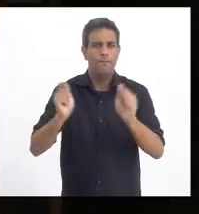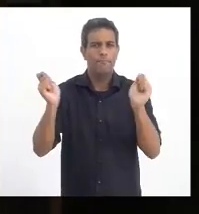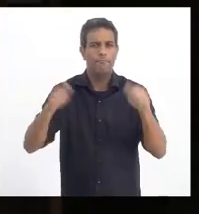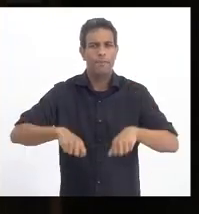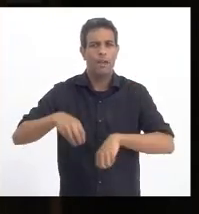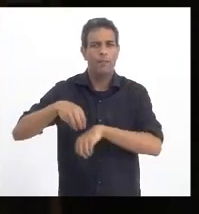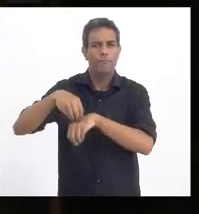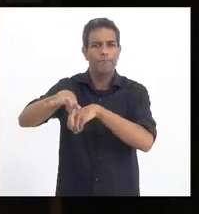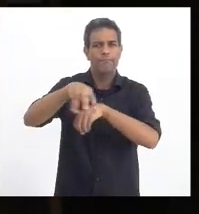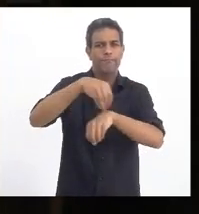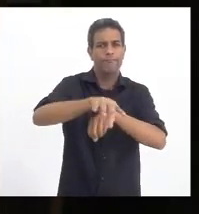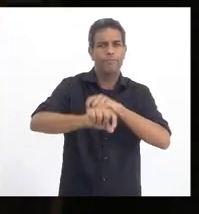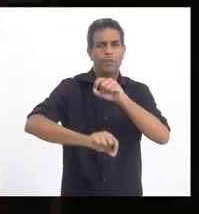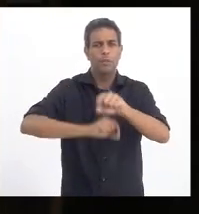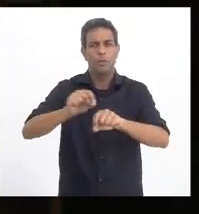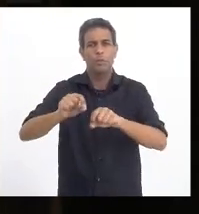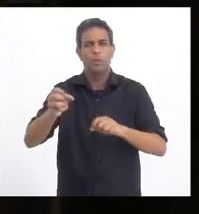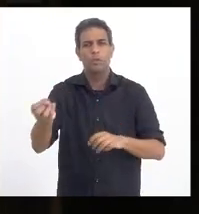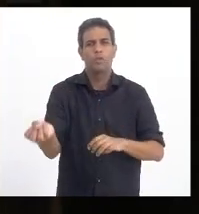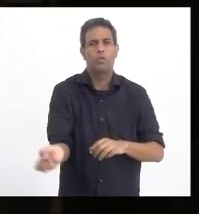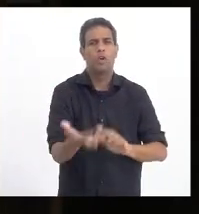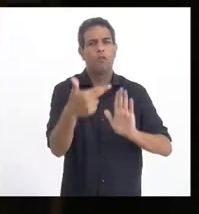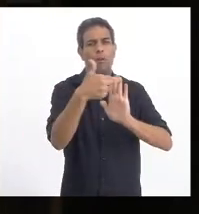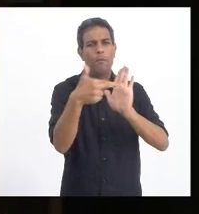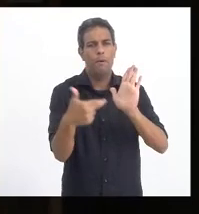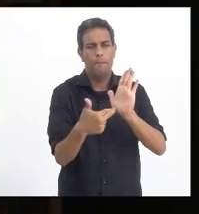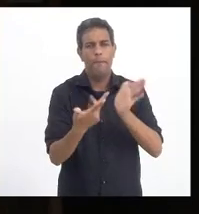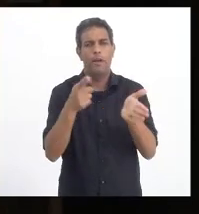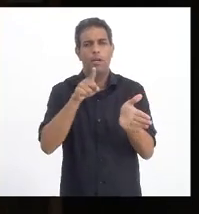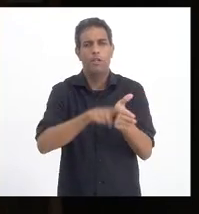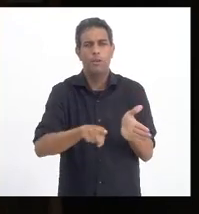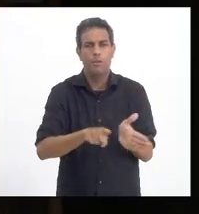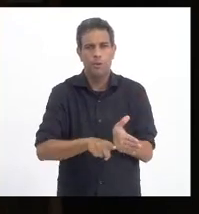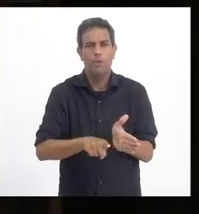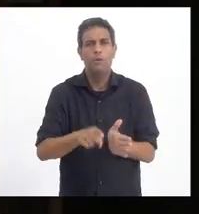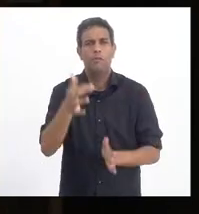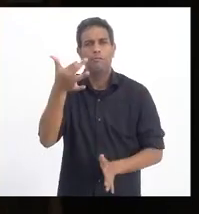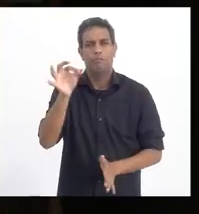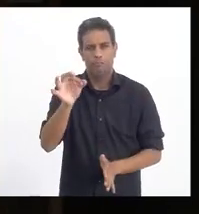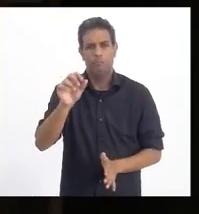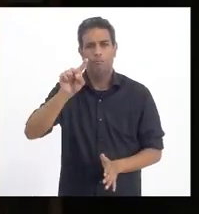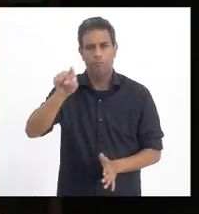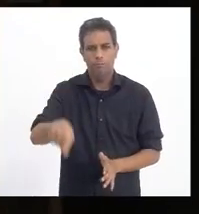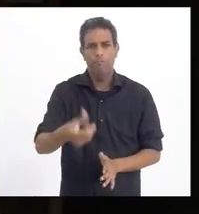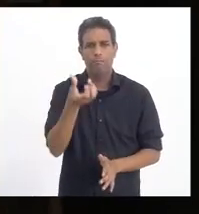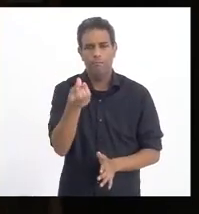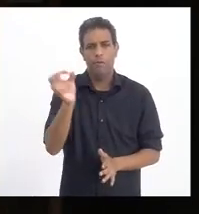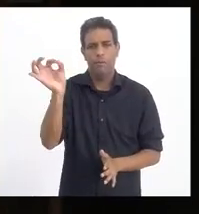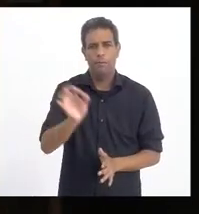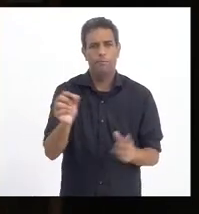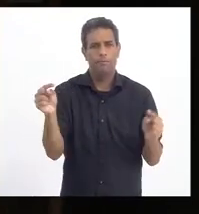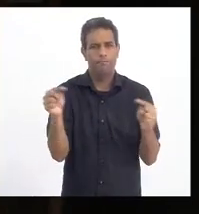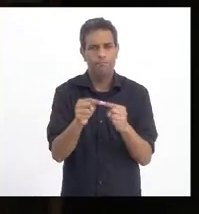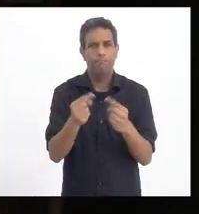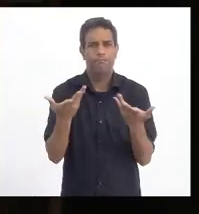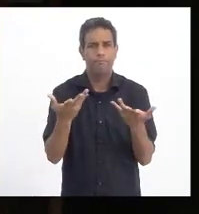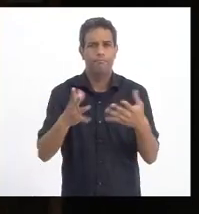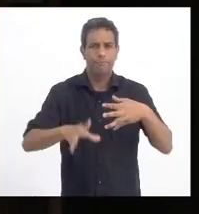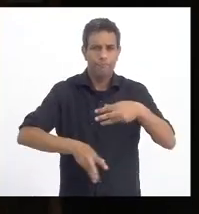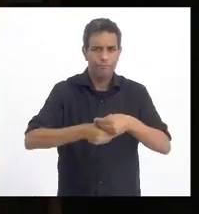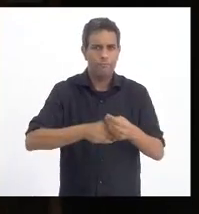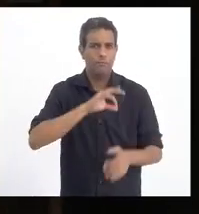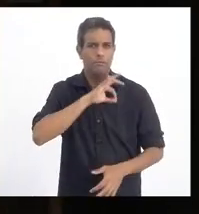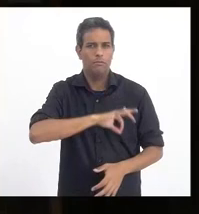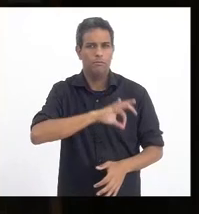pensar sobre isso aqui porque uma simplesmente uma Norma de reprodução o desconto hoje é de 10 e meio por cento que não incide sobre essas gratificações